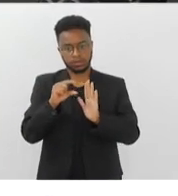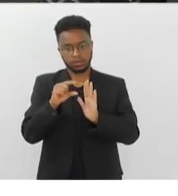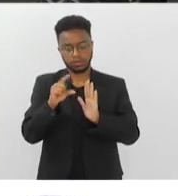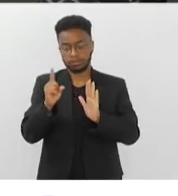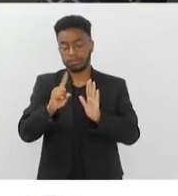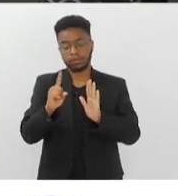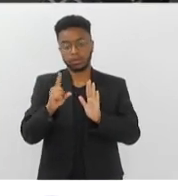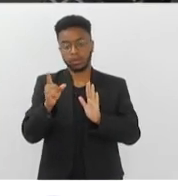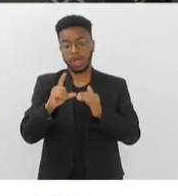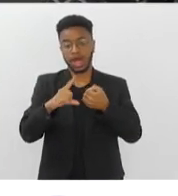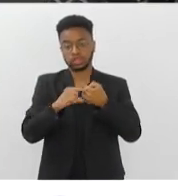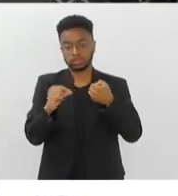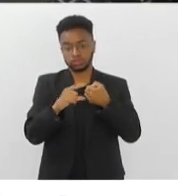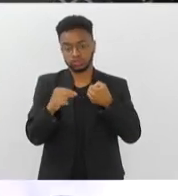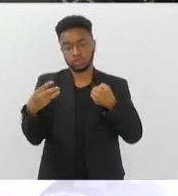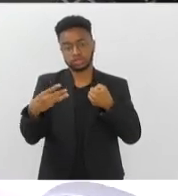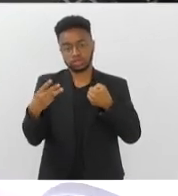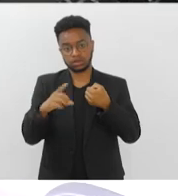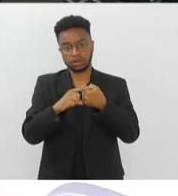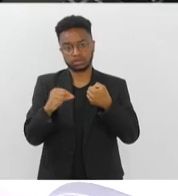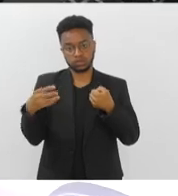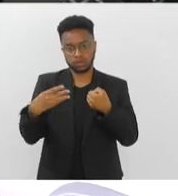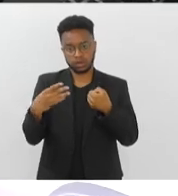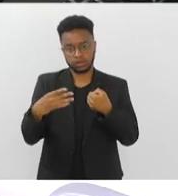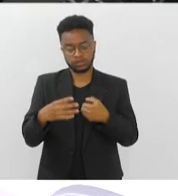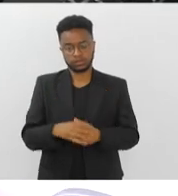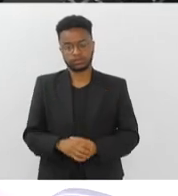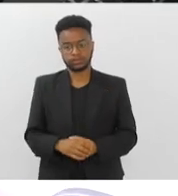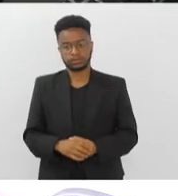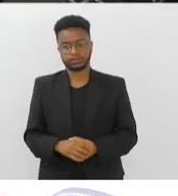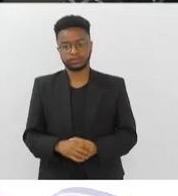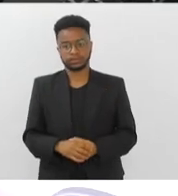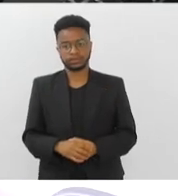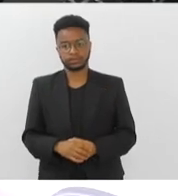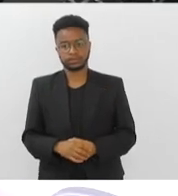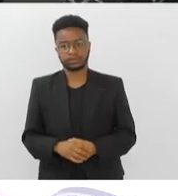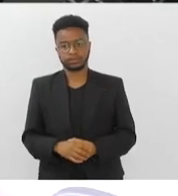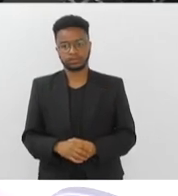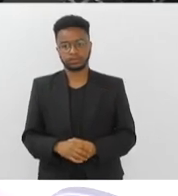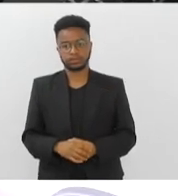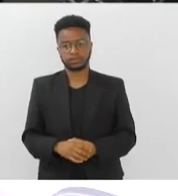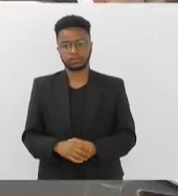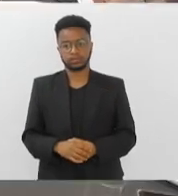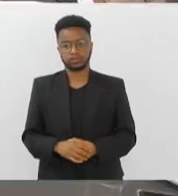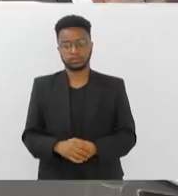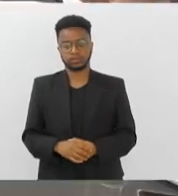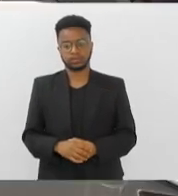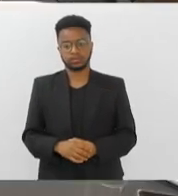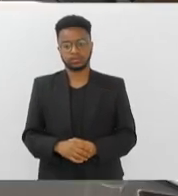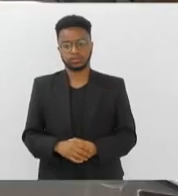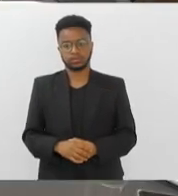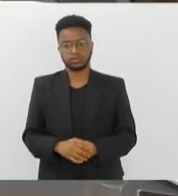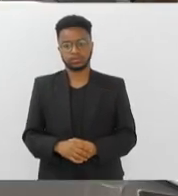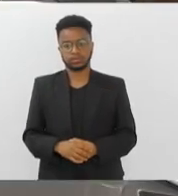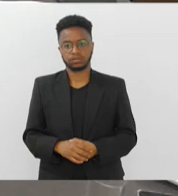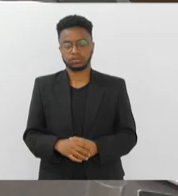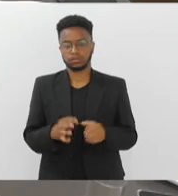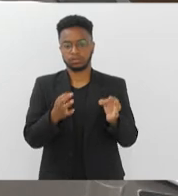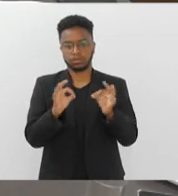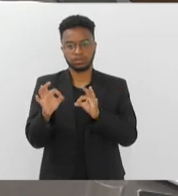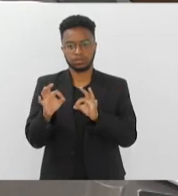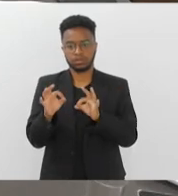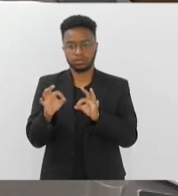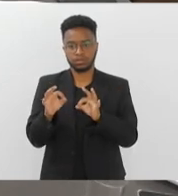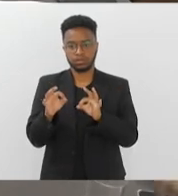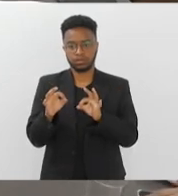Os artigos 3º e 4º do projeto. Em discussão. Não havendo quem queira discutir. Eu